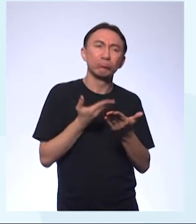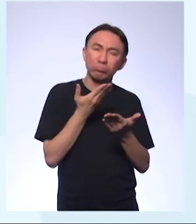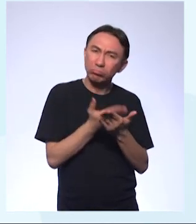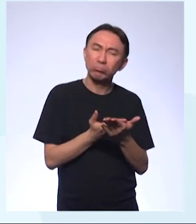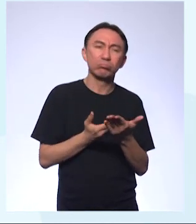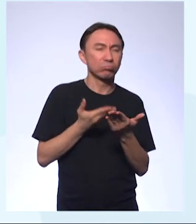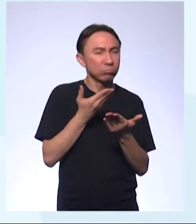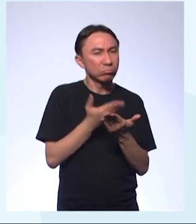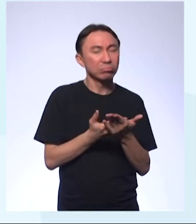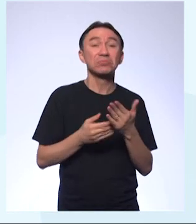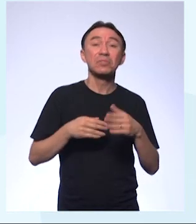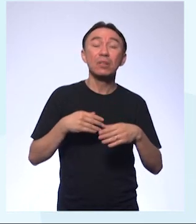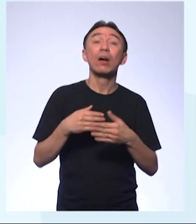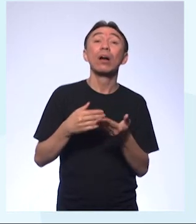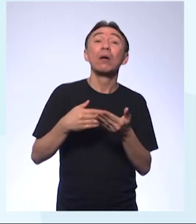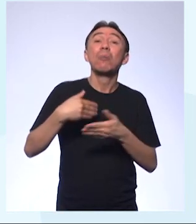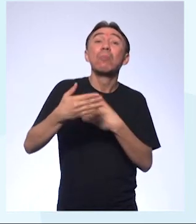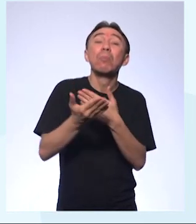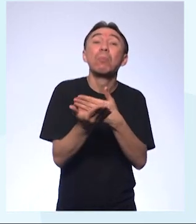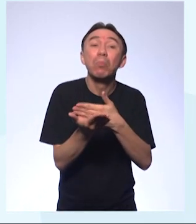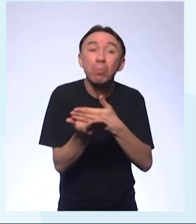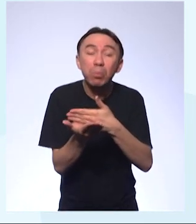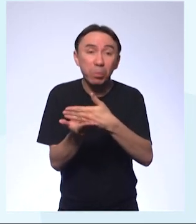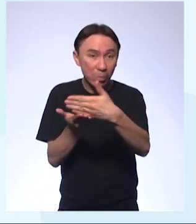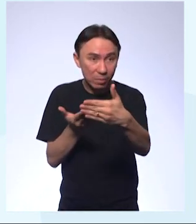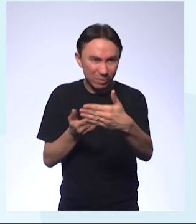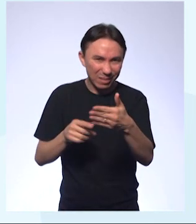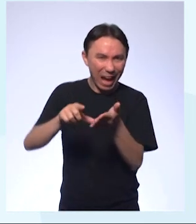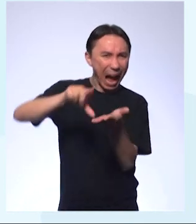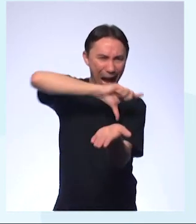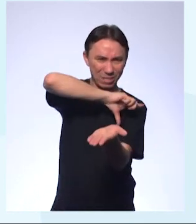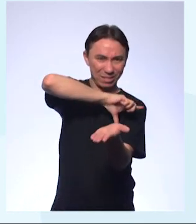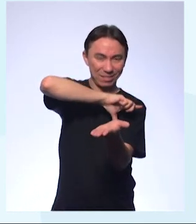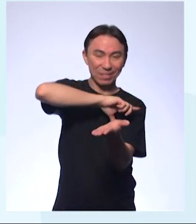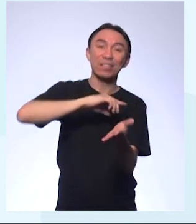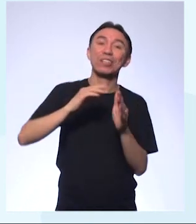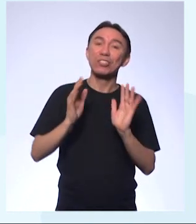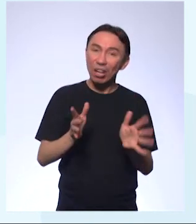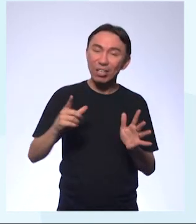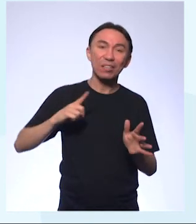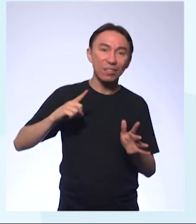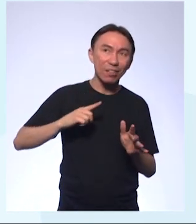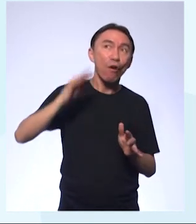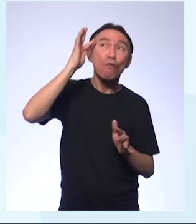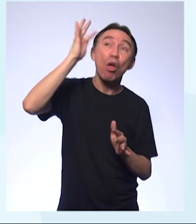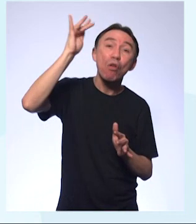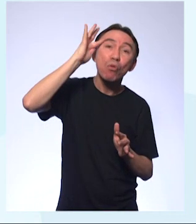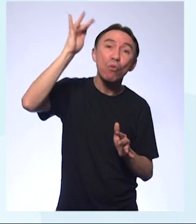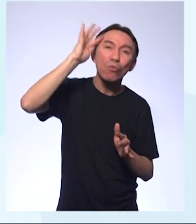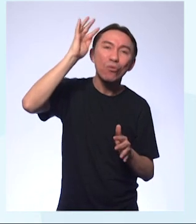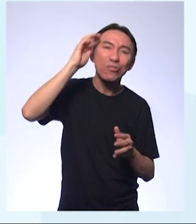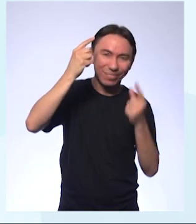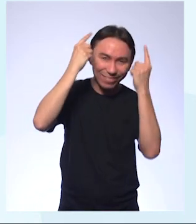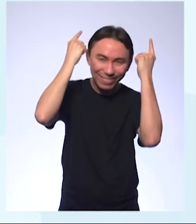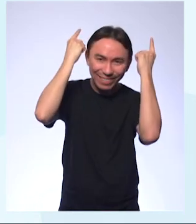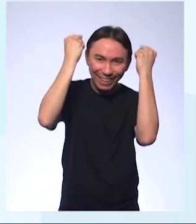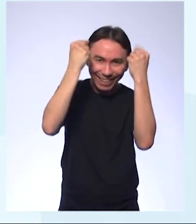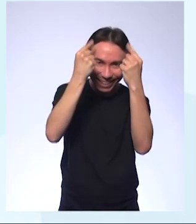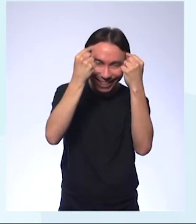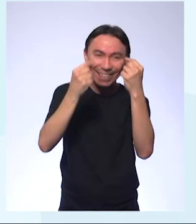Então, aqui a gente tem um histórico com as principais ideias desses 2 primeiros cientistas. Lembrando, né, que eles